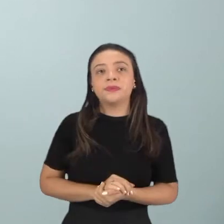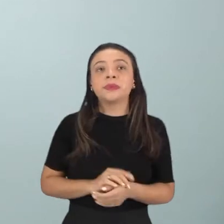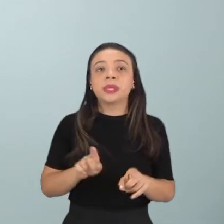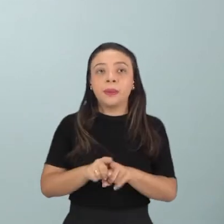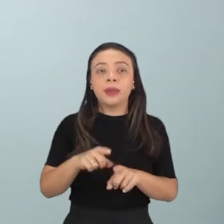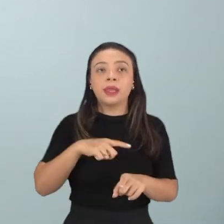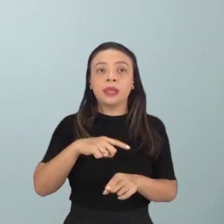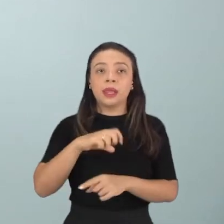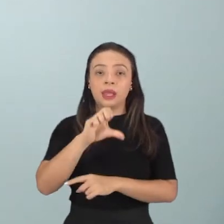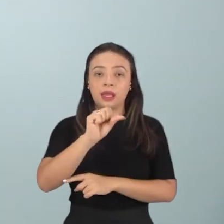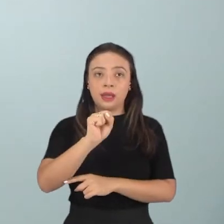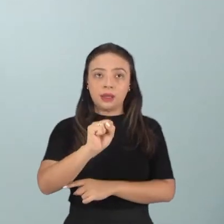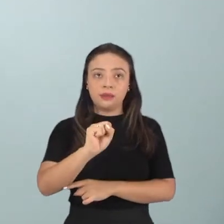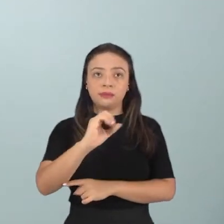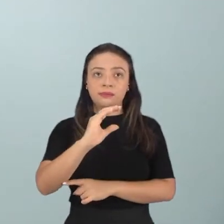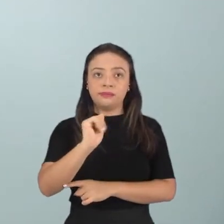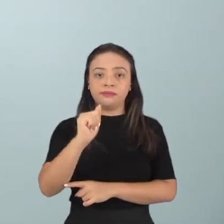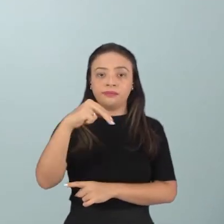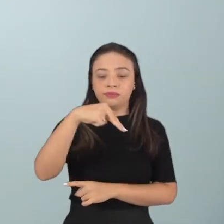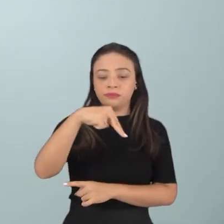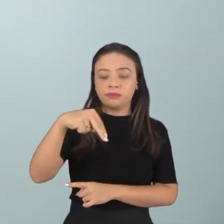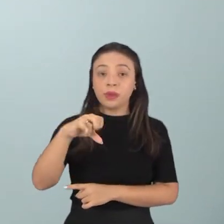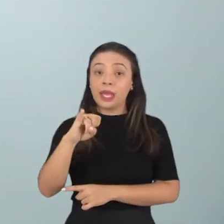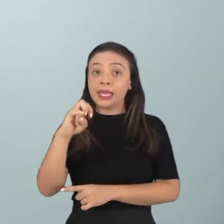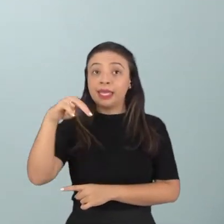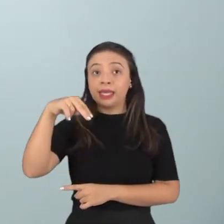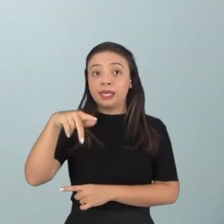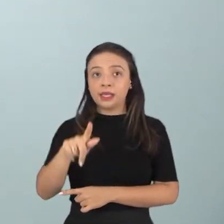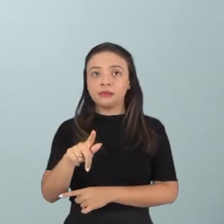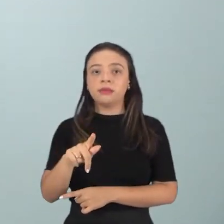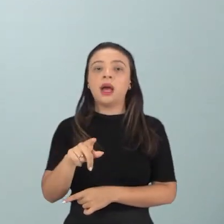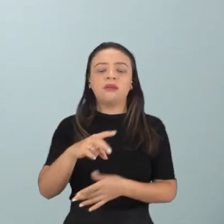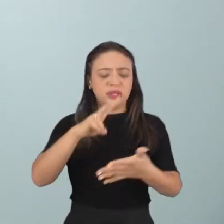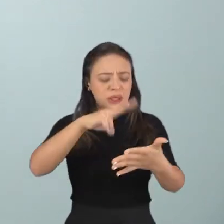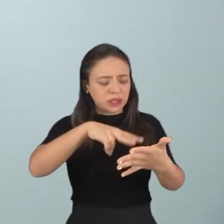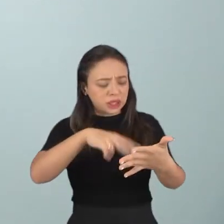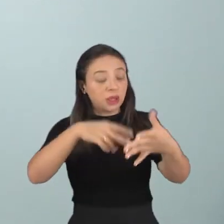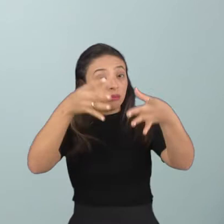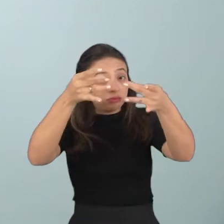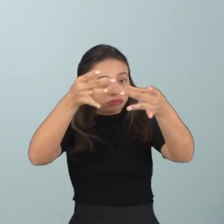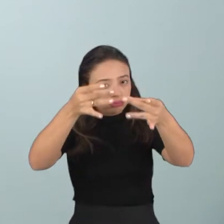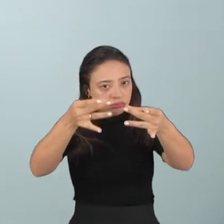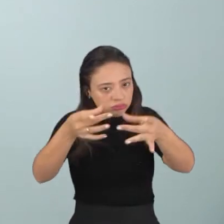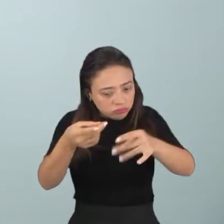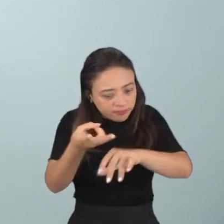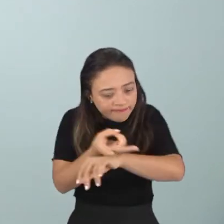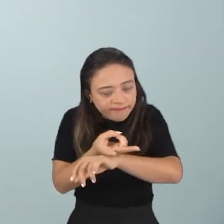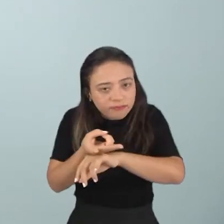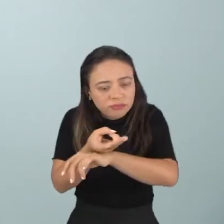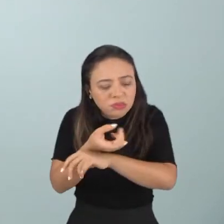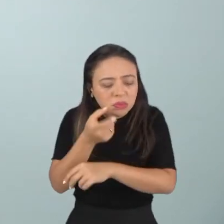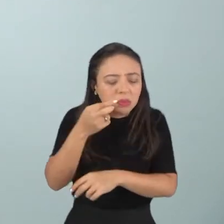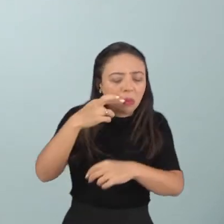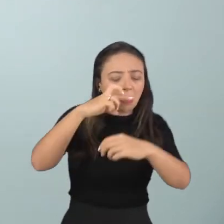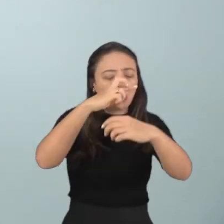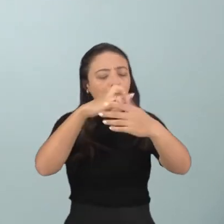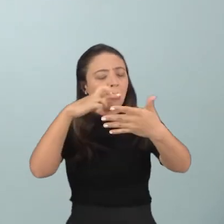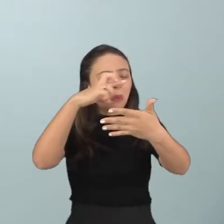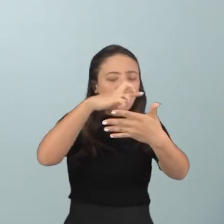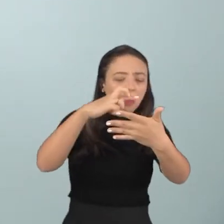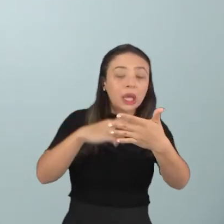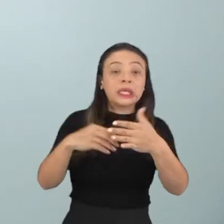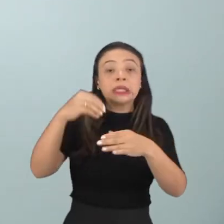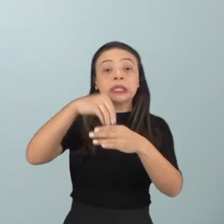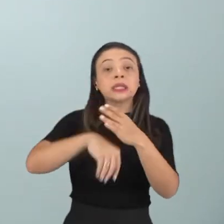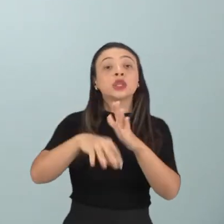ISSQN é aquela testa de escanear mesmo você vai fazer com a leitura mais detalhada procurando o detalhes observando os pormenores